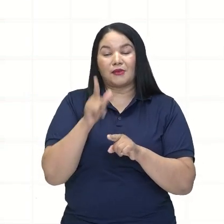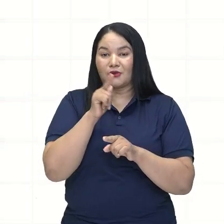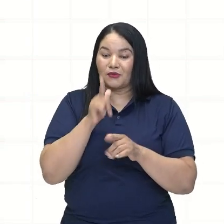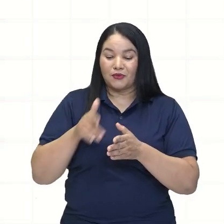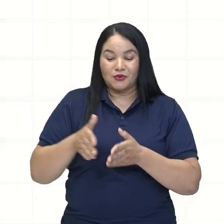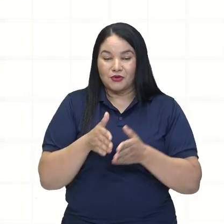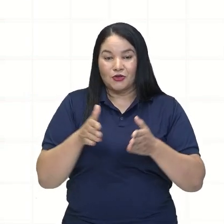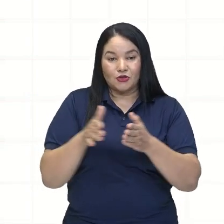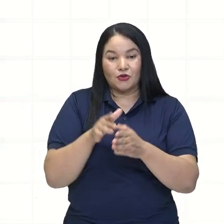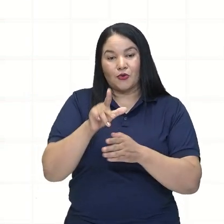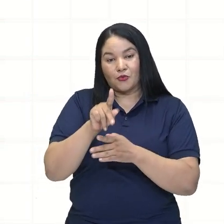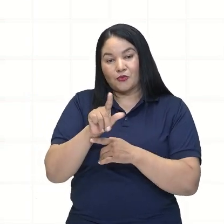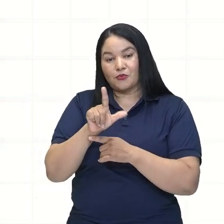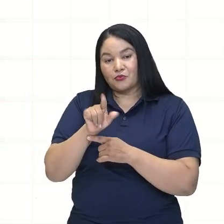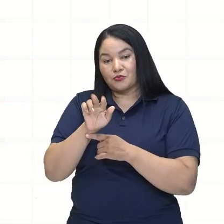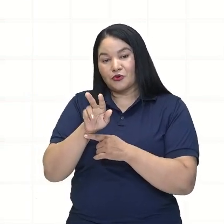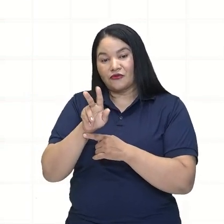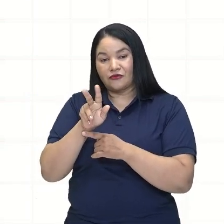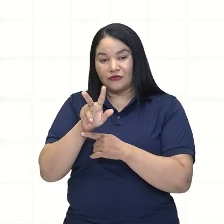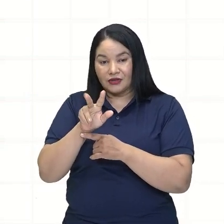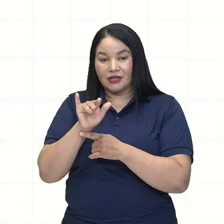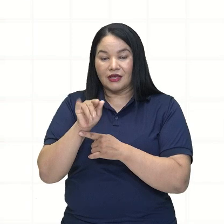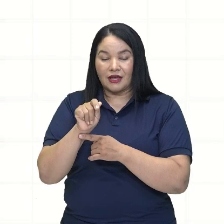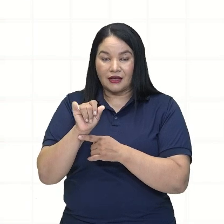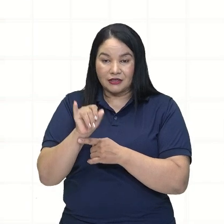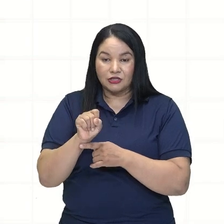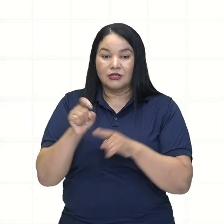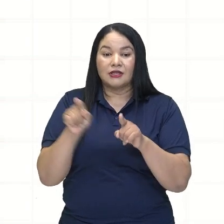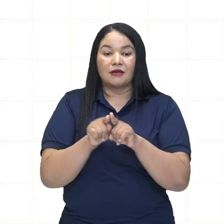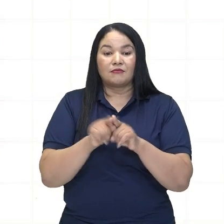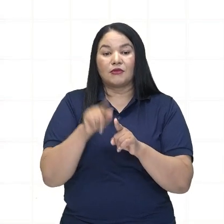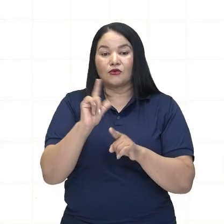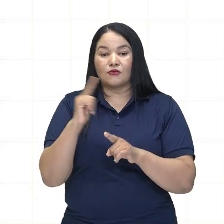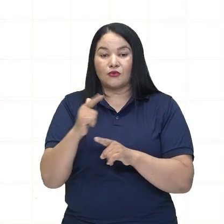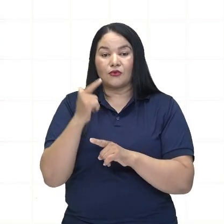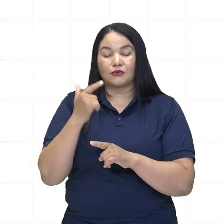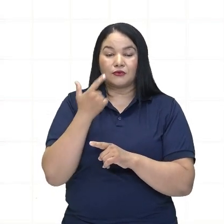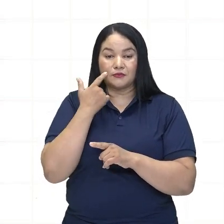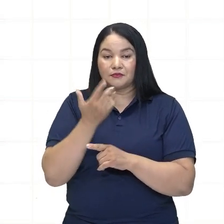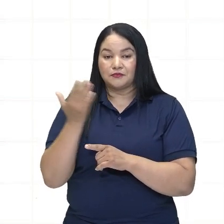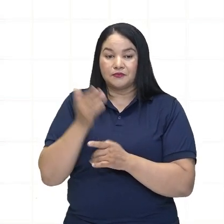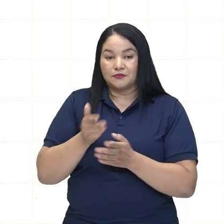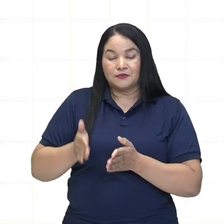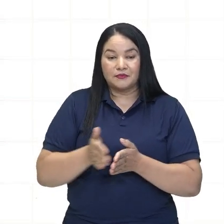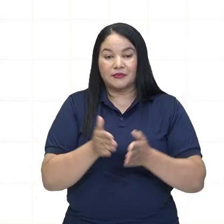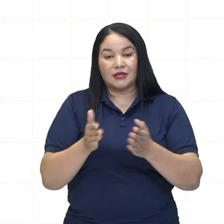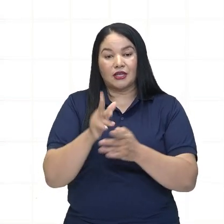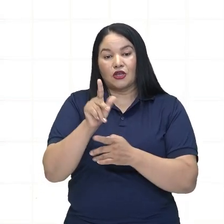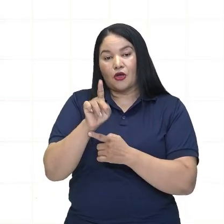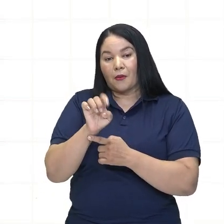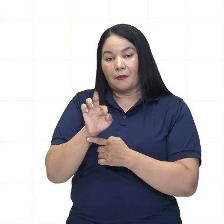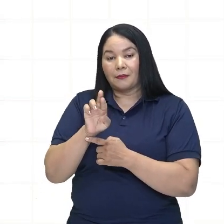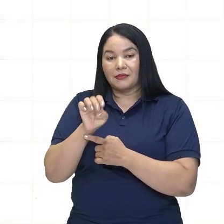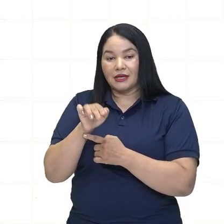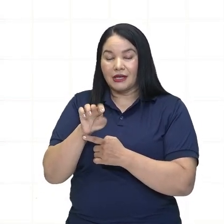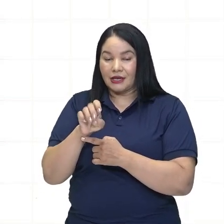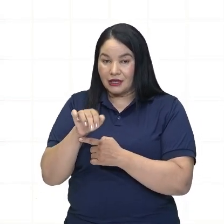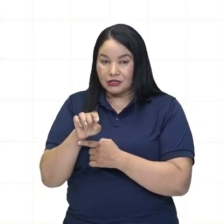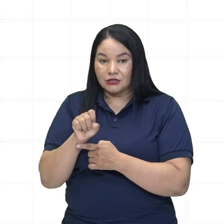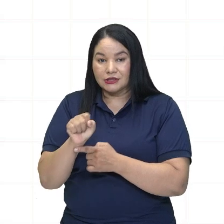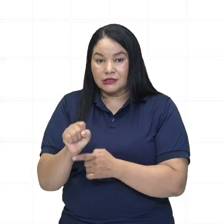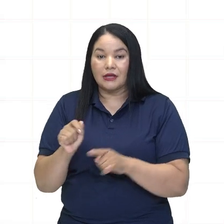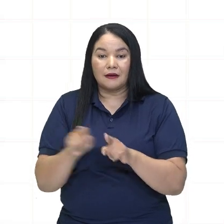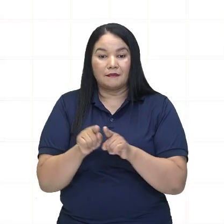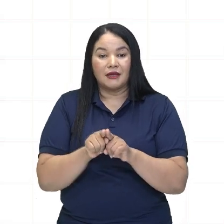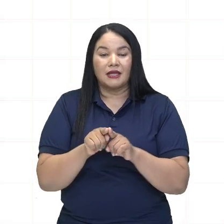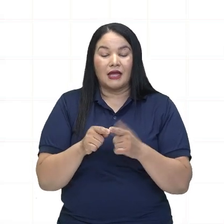tá bom? Rios perenes, a gente tem aí, olha, nessa classificação dos rios, são aqueles que